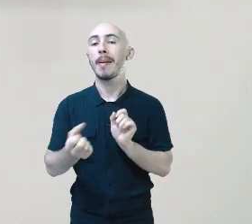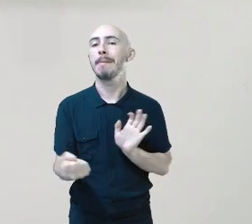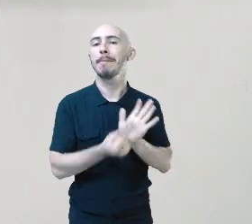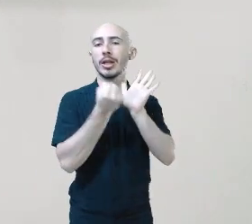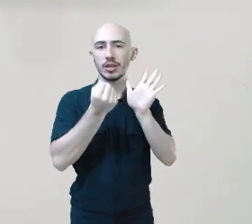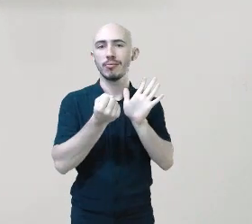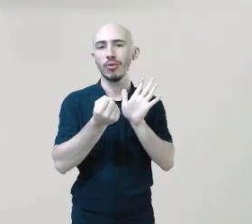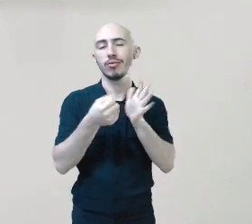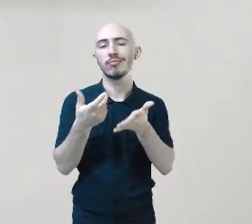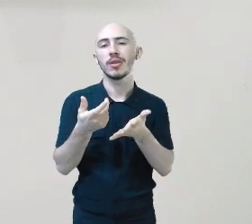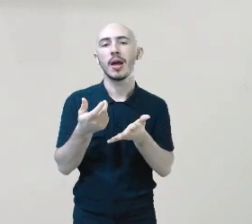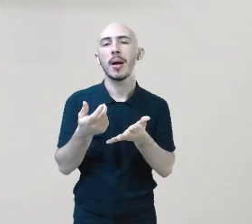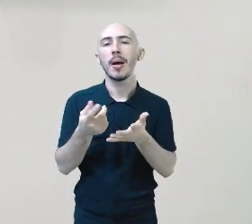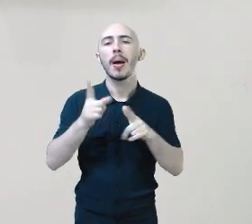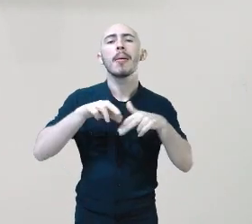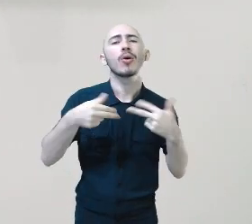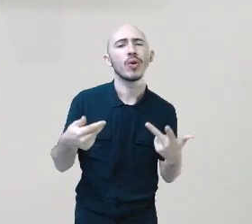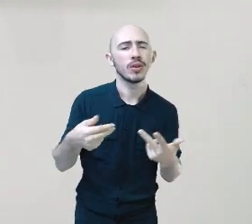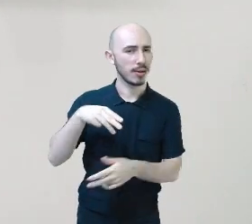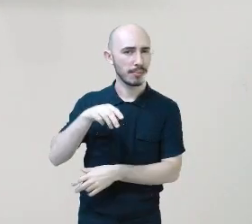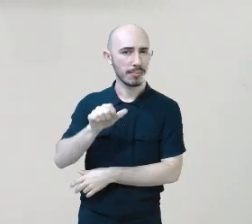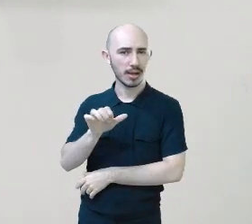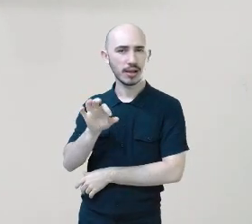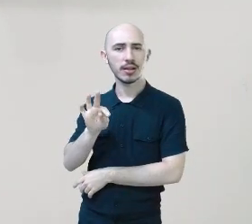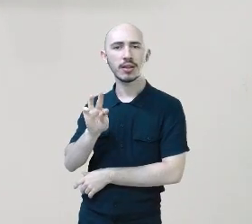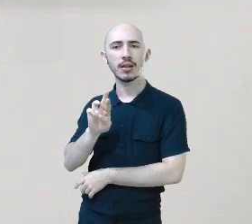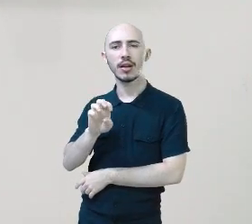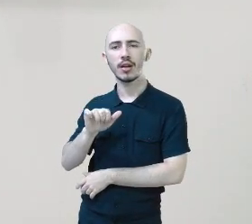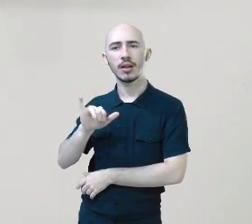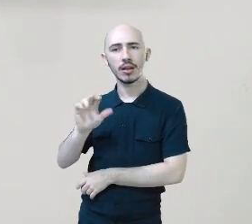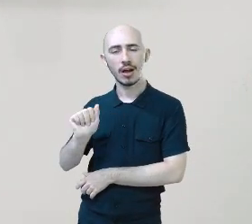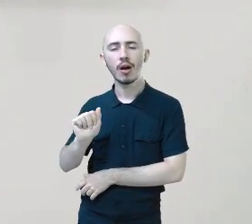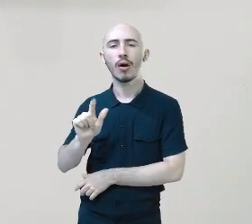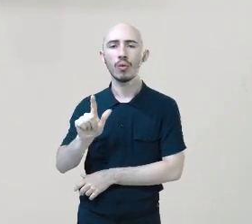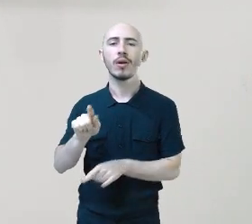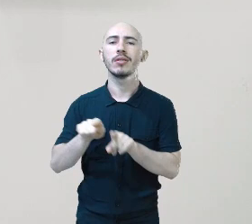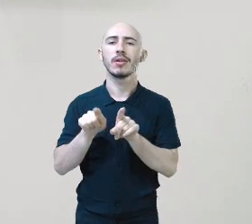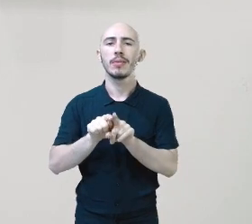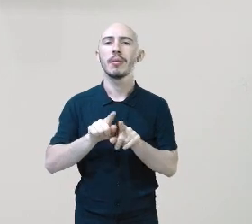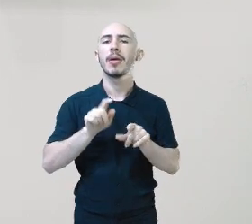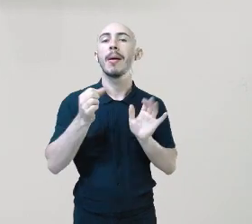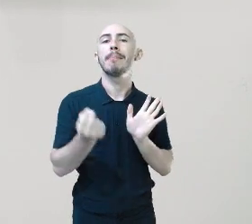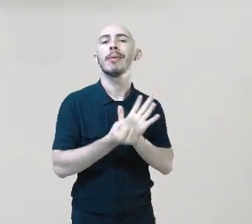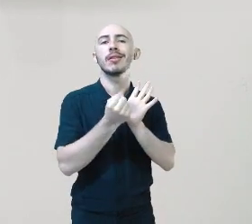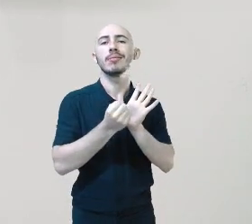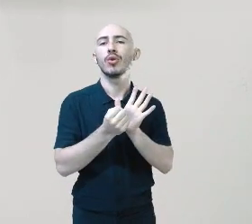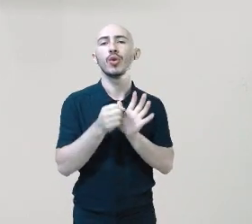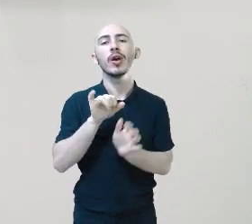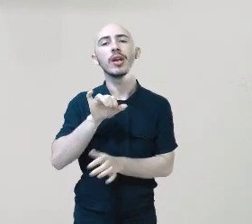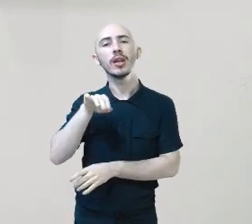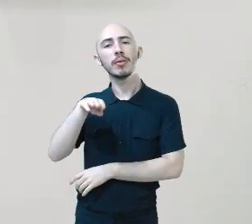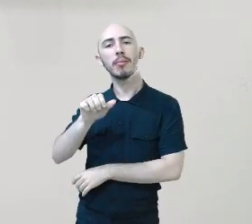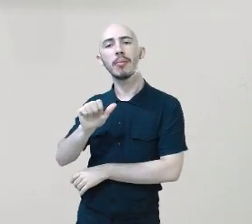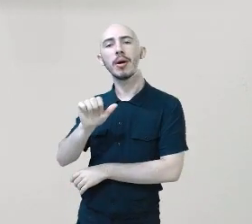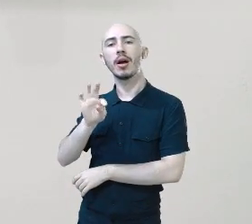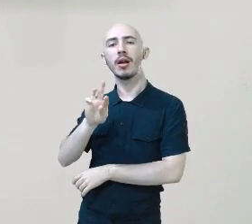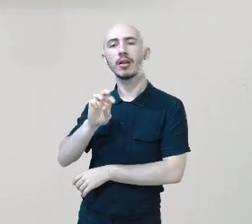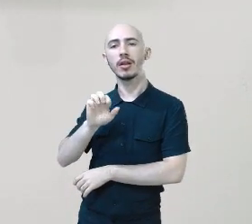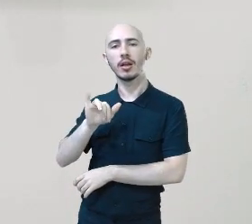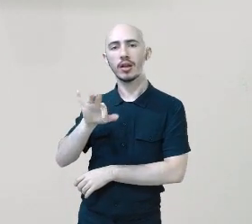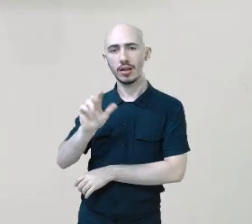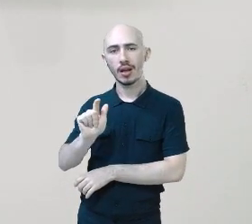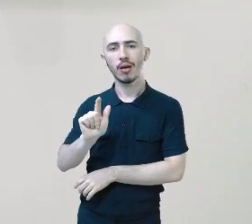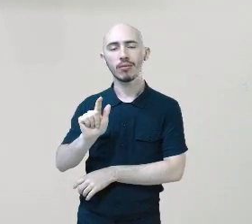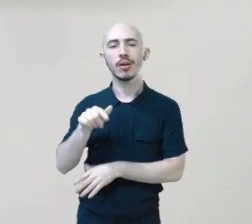imaterial? Esses patrimônios que muitas vezes estão representados a partir de obras de arte, conta um pouco